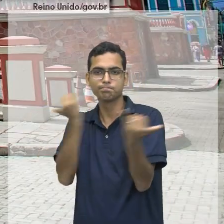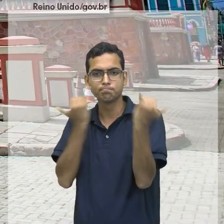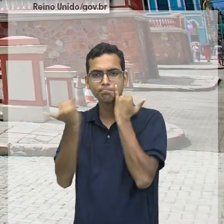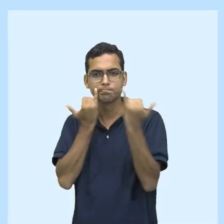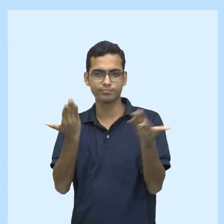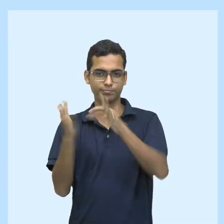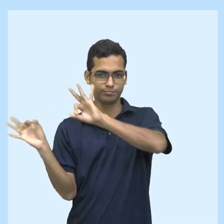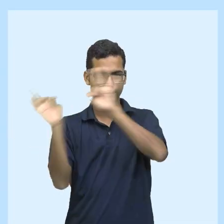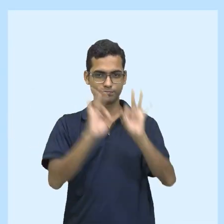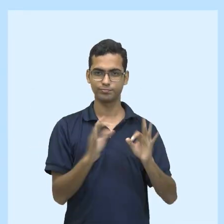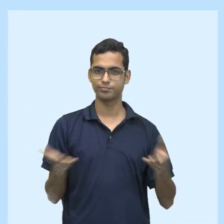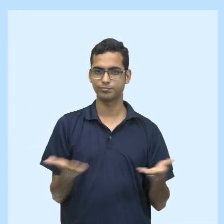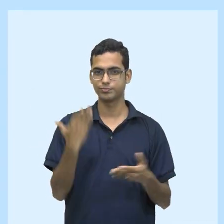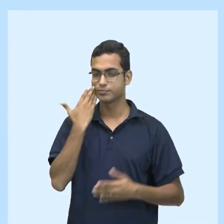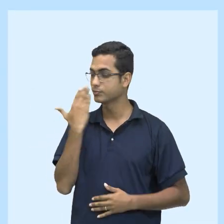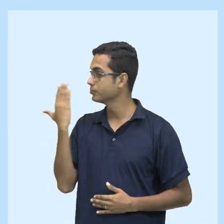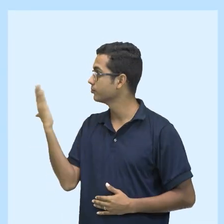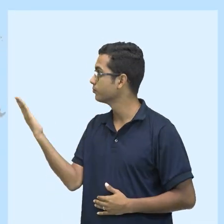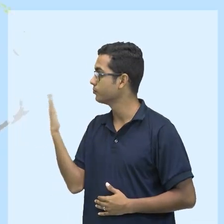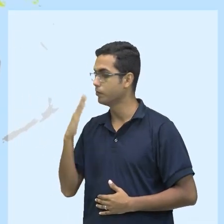uma olhada.